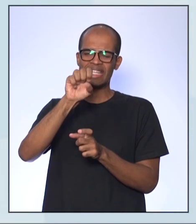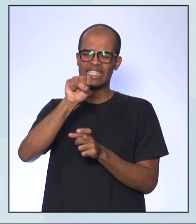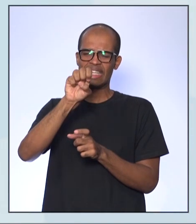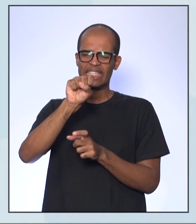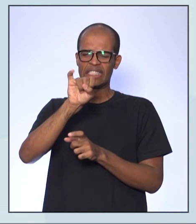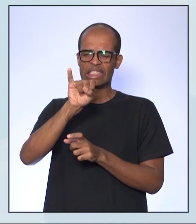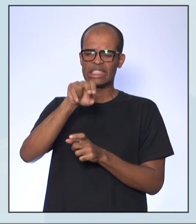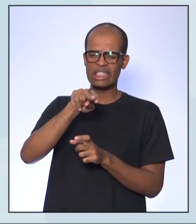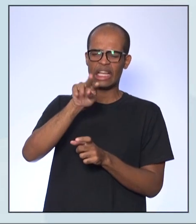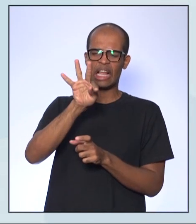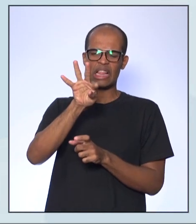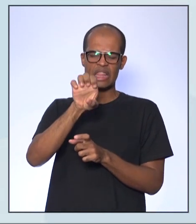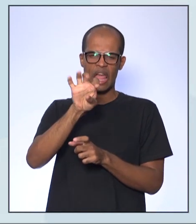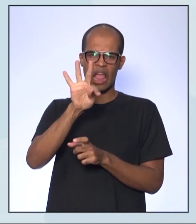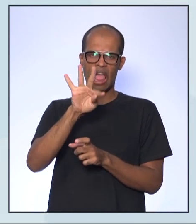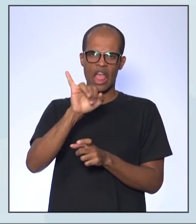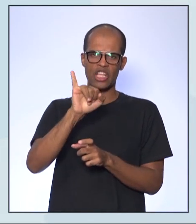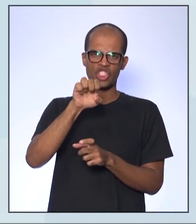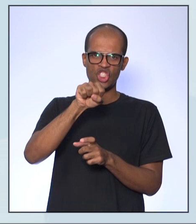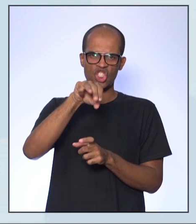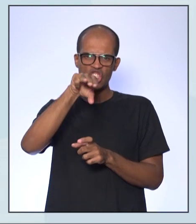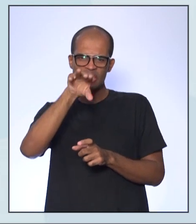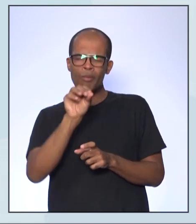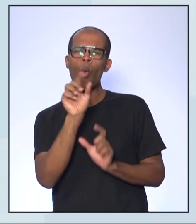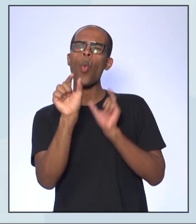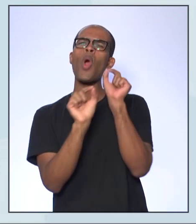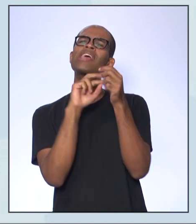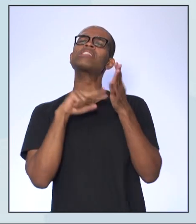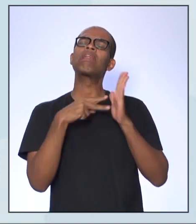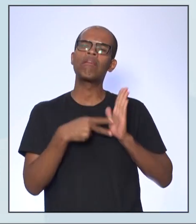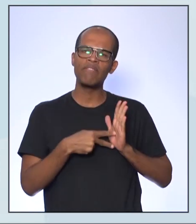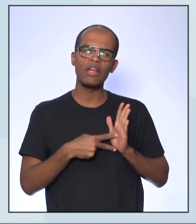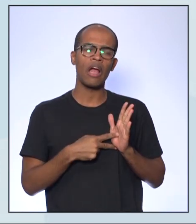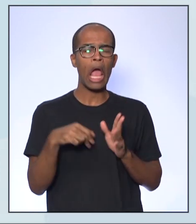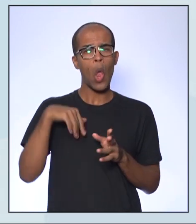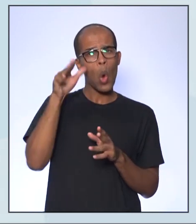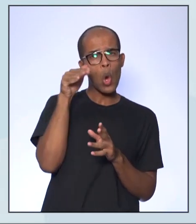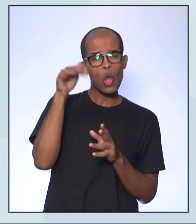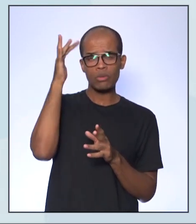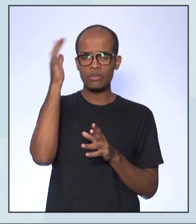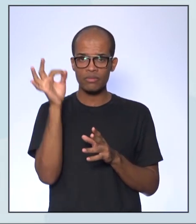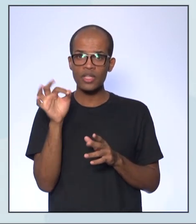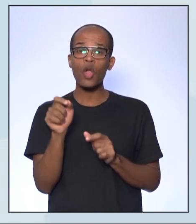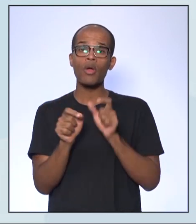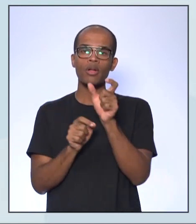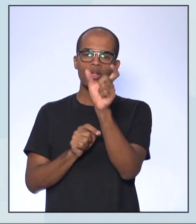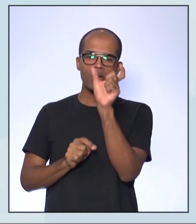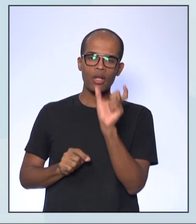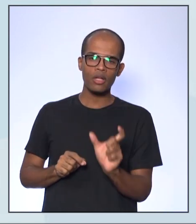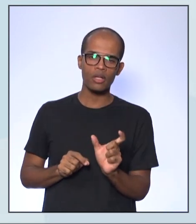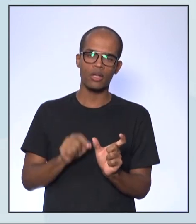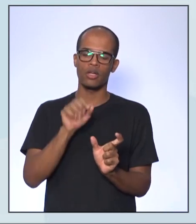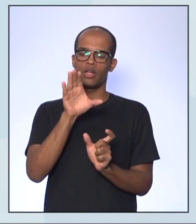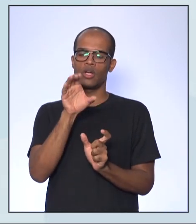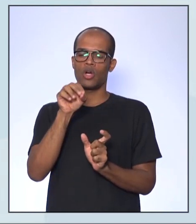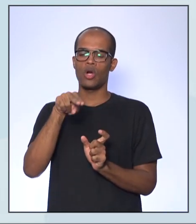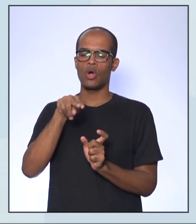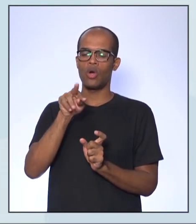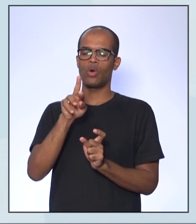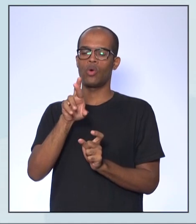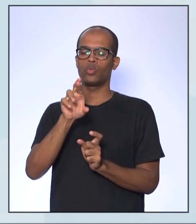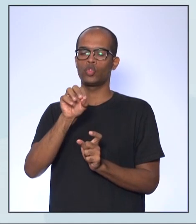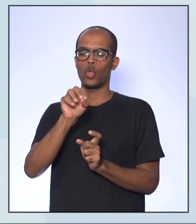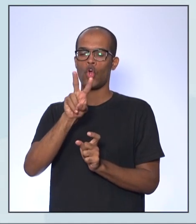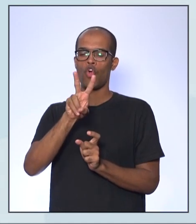polissintetismo. Acabaram de colocar isso aqui. Polissintetismo. Polissintetismo. Tem uma outra lá embaixo chamada controvérsias. Vocês sabem o que